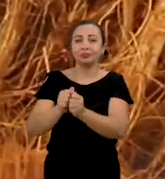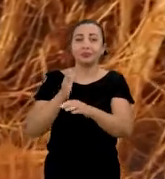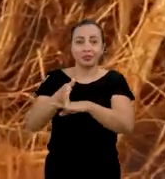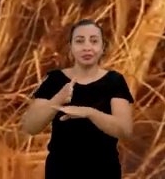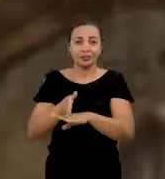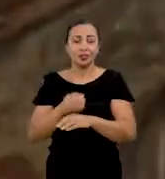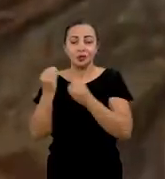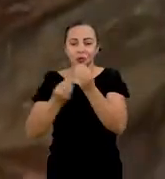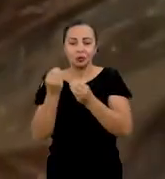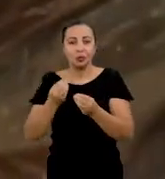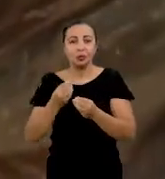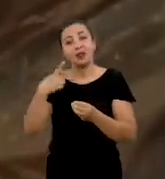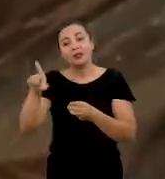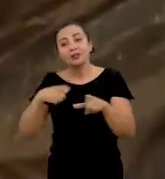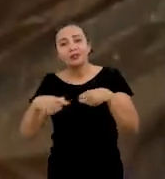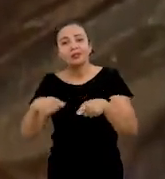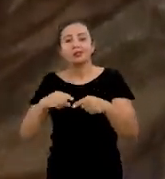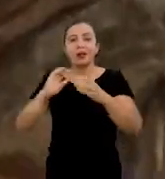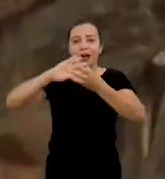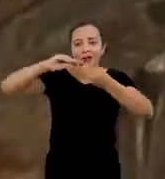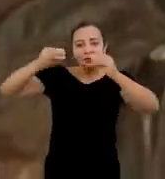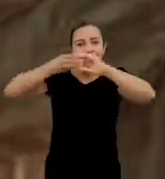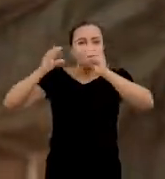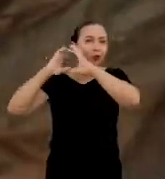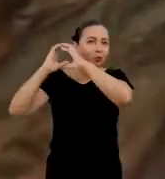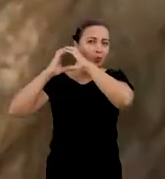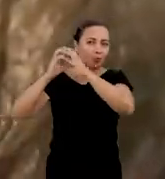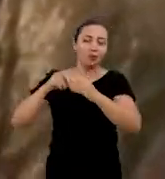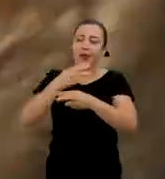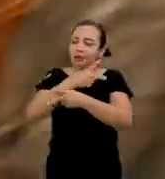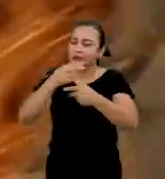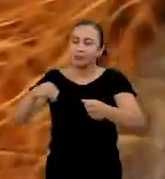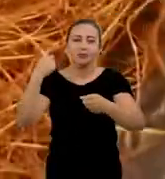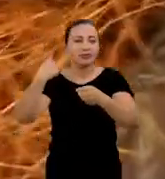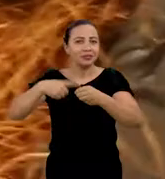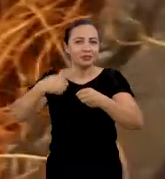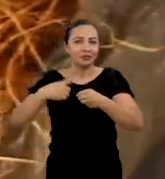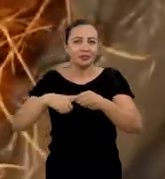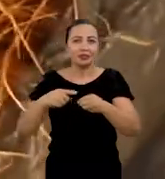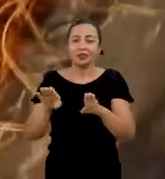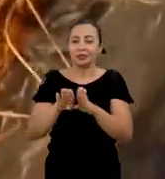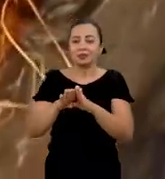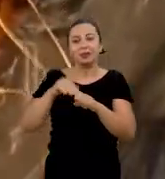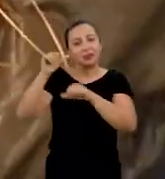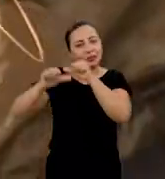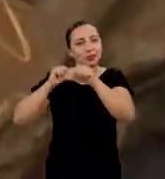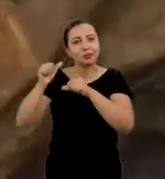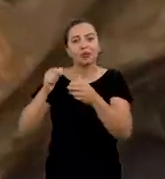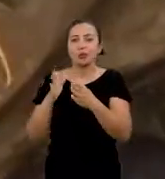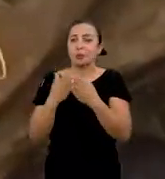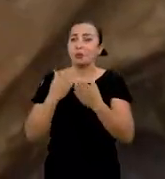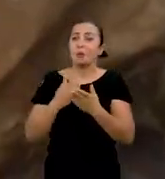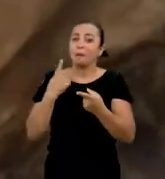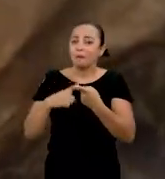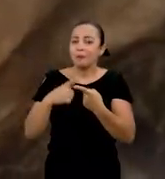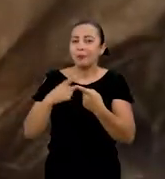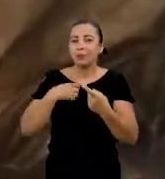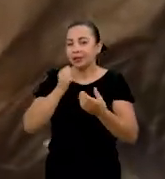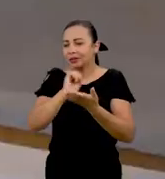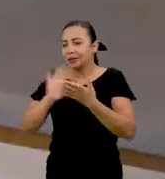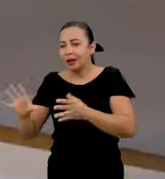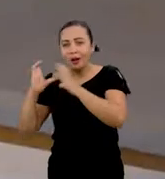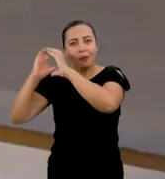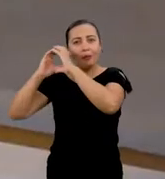do coco é através de como se irá trabalhar com a fibra do poço em várias cidades e principalmente Delmiro Gouveia uma delas que